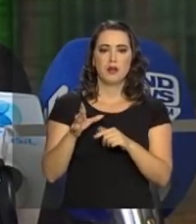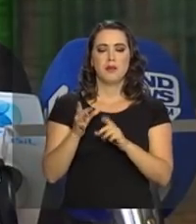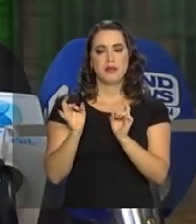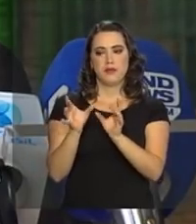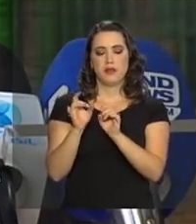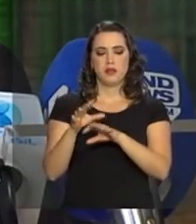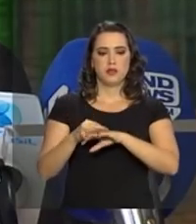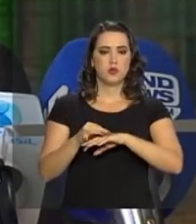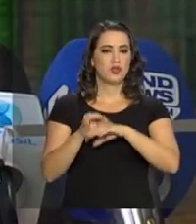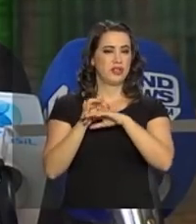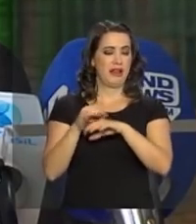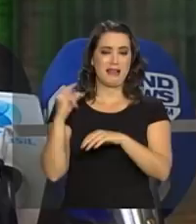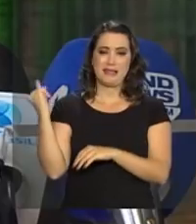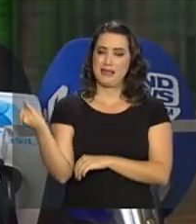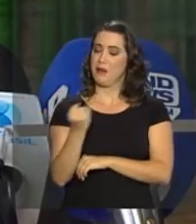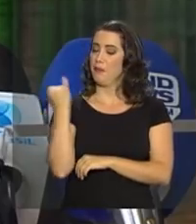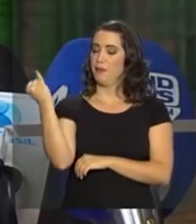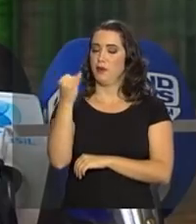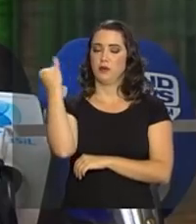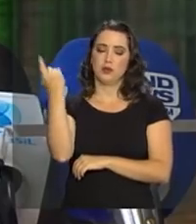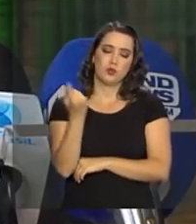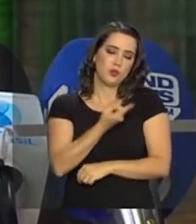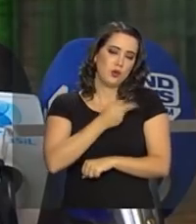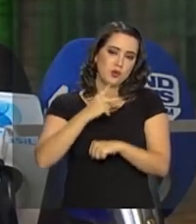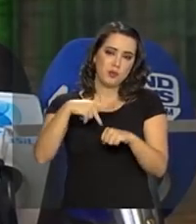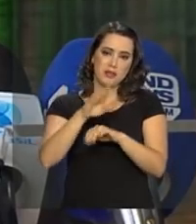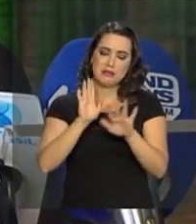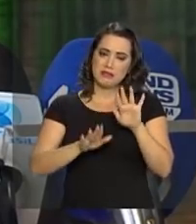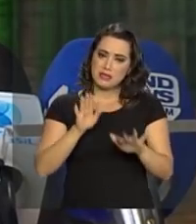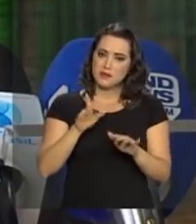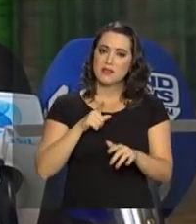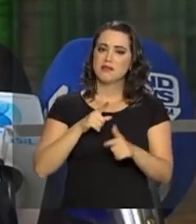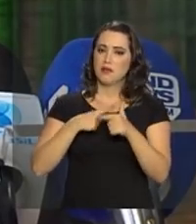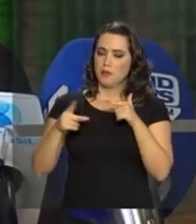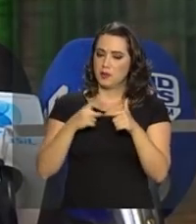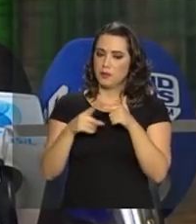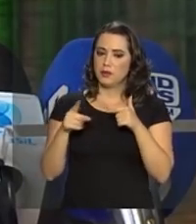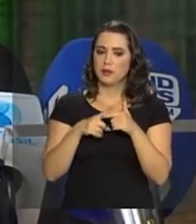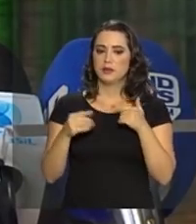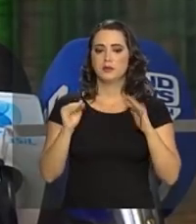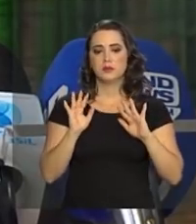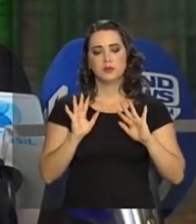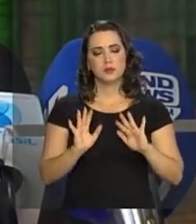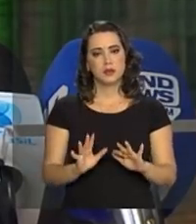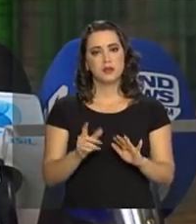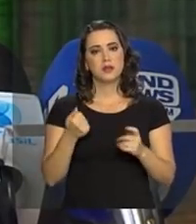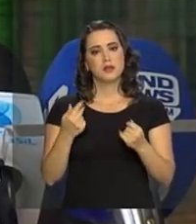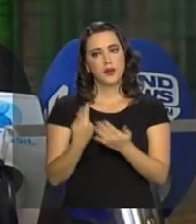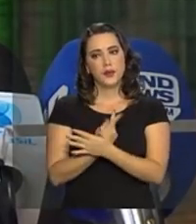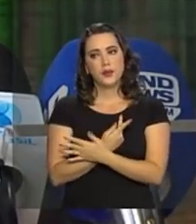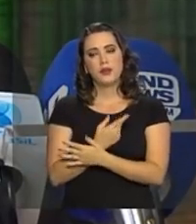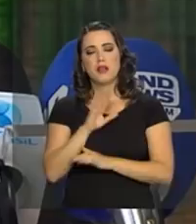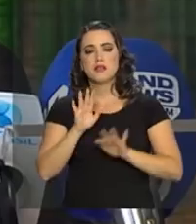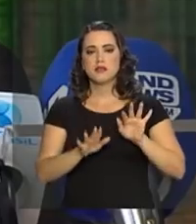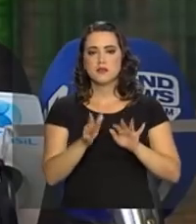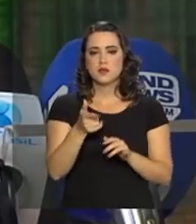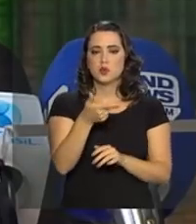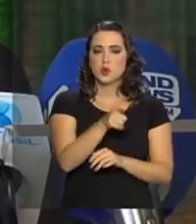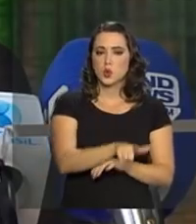carnes, que é um mercado importantíssimo para o nosso país e que temos alguns problemas aí acontecendo,